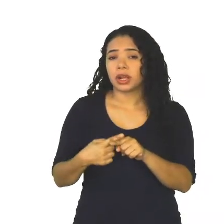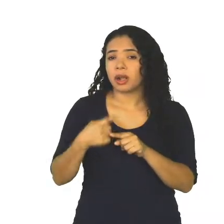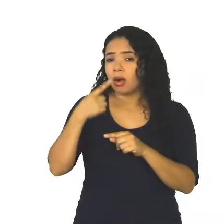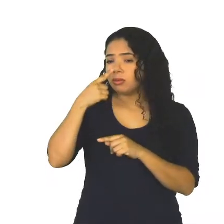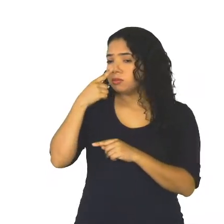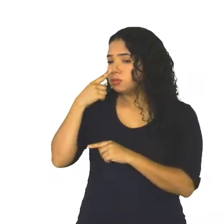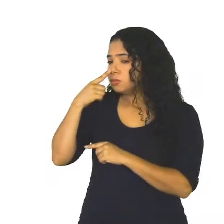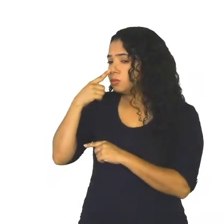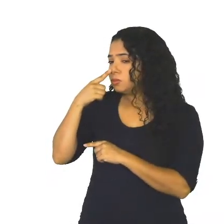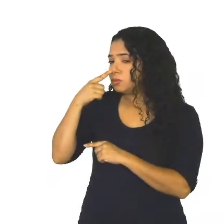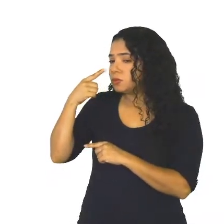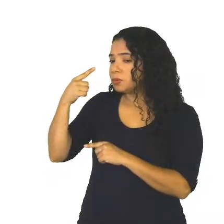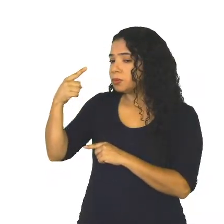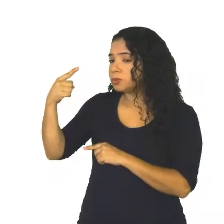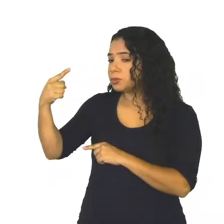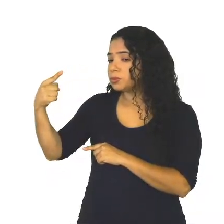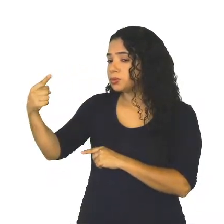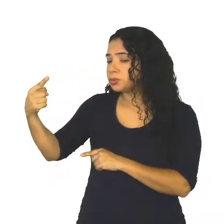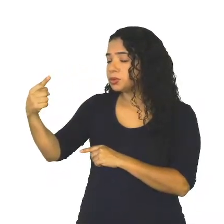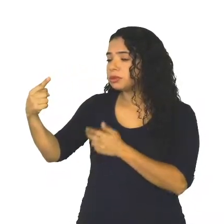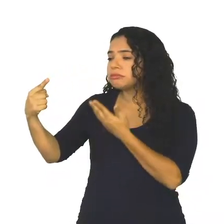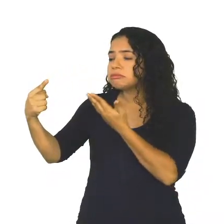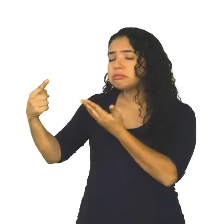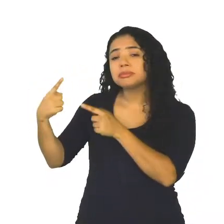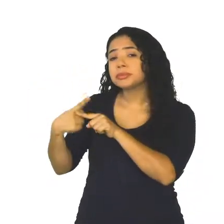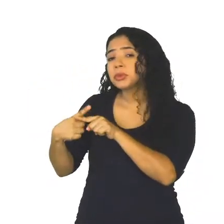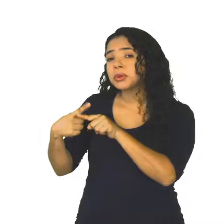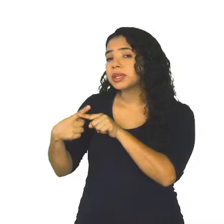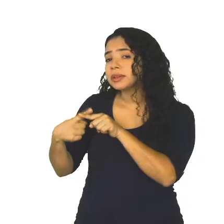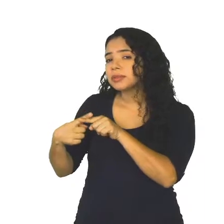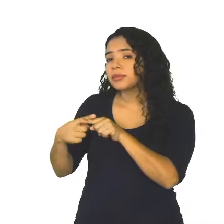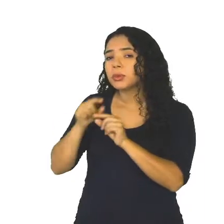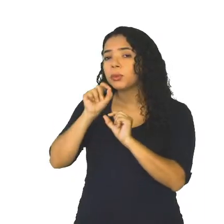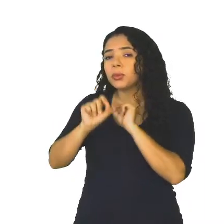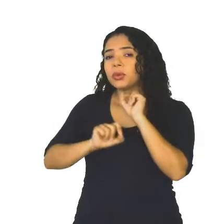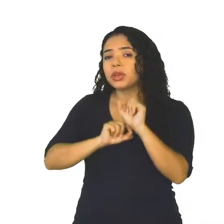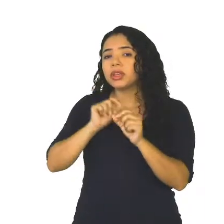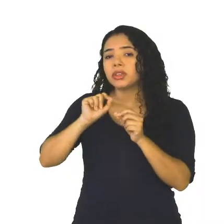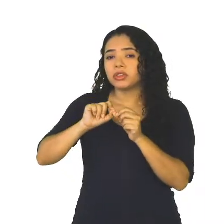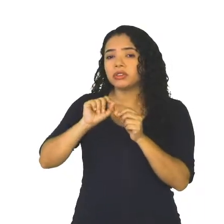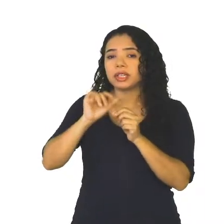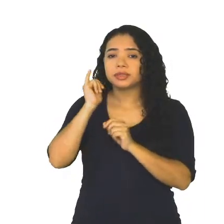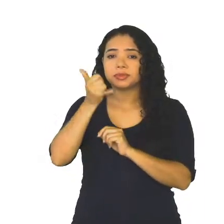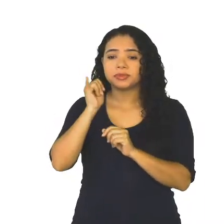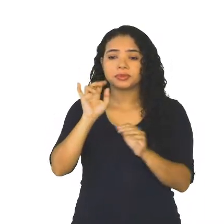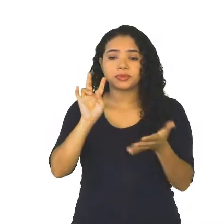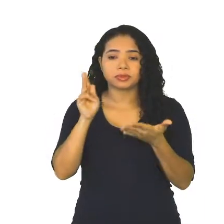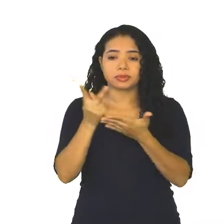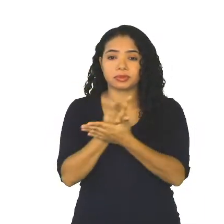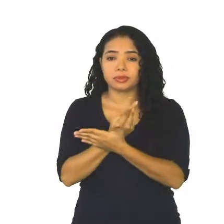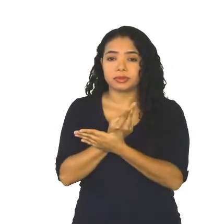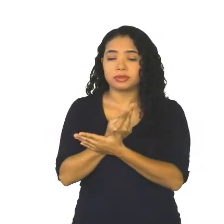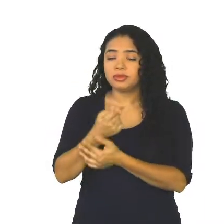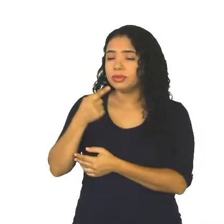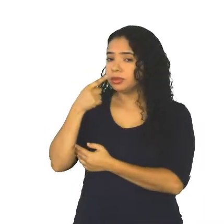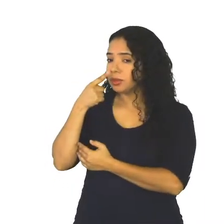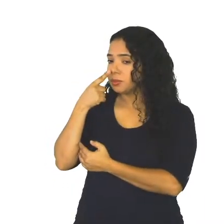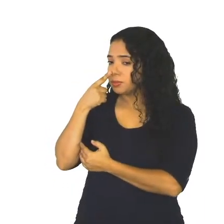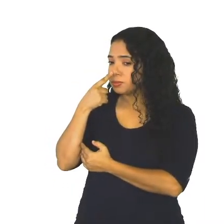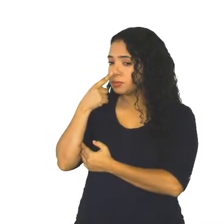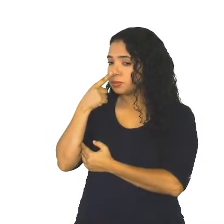ele fez no conto para isso acontecer? Tá facinho, né? Na última aula eu